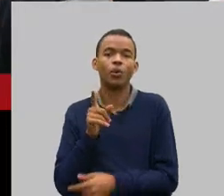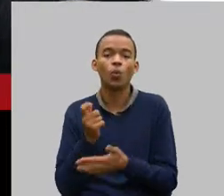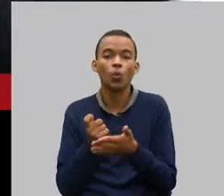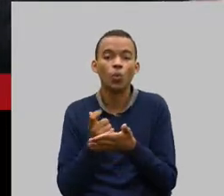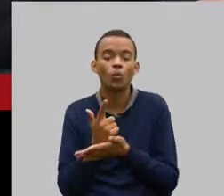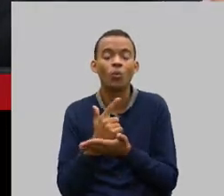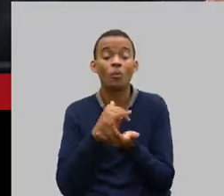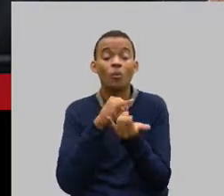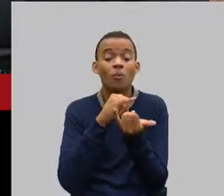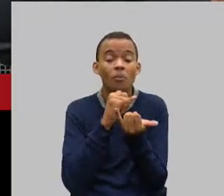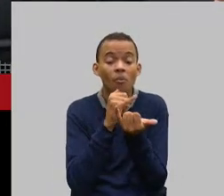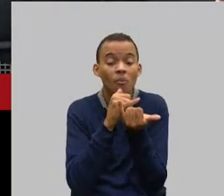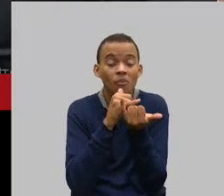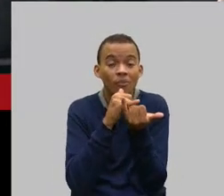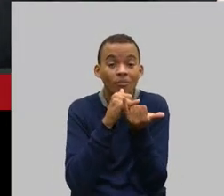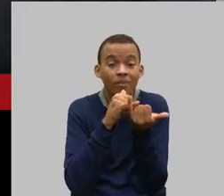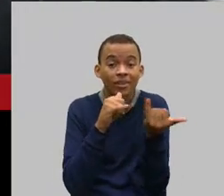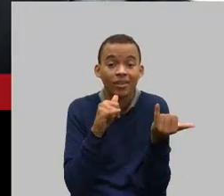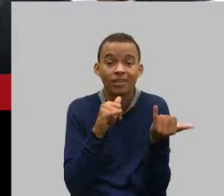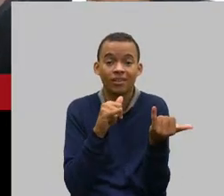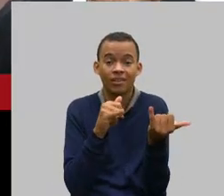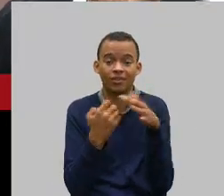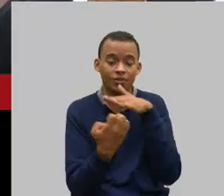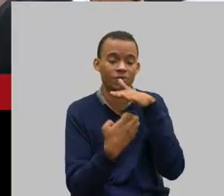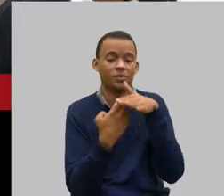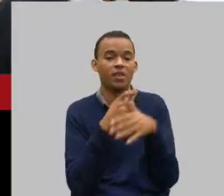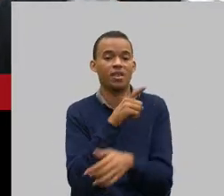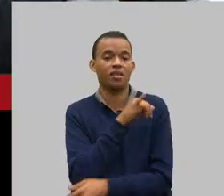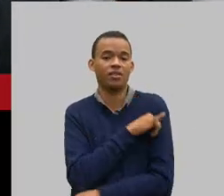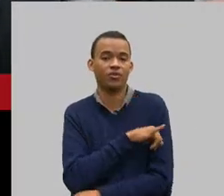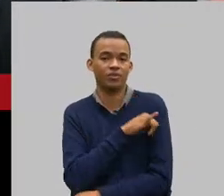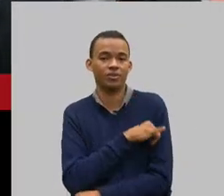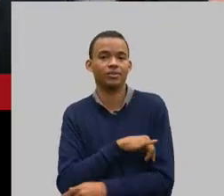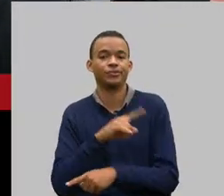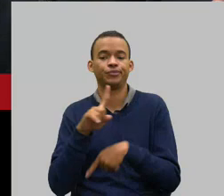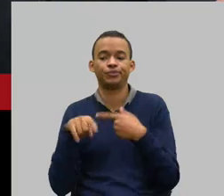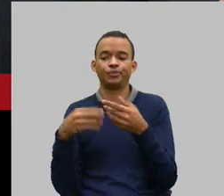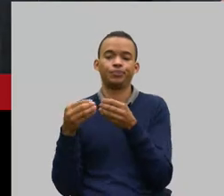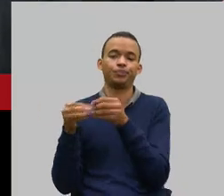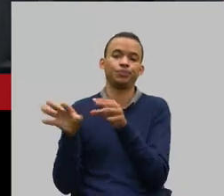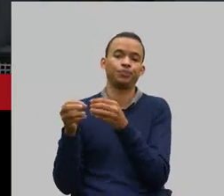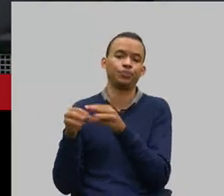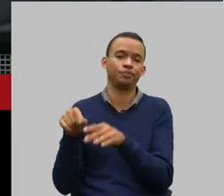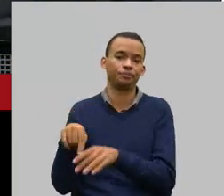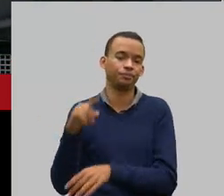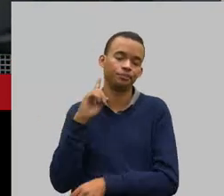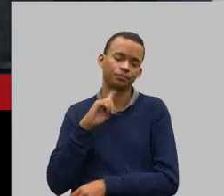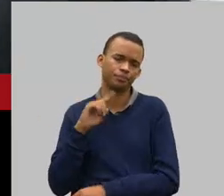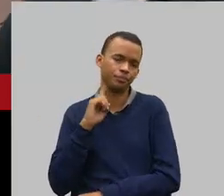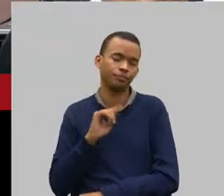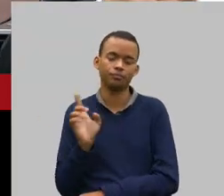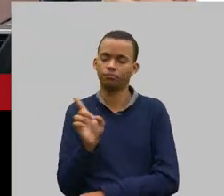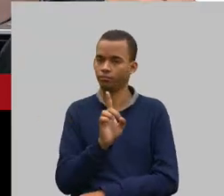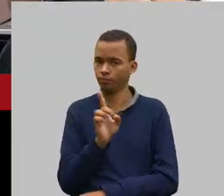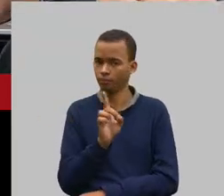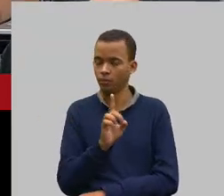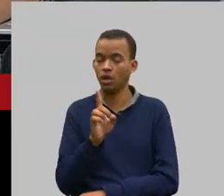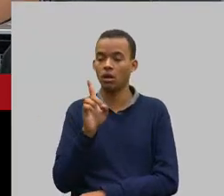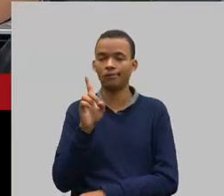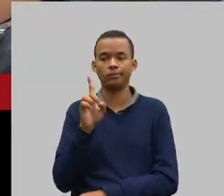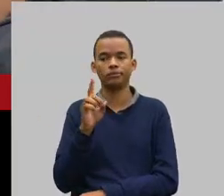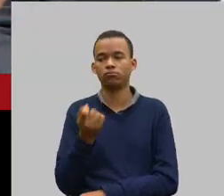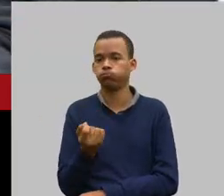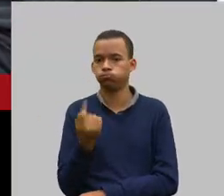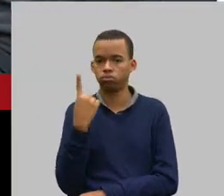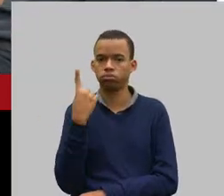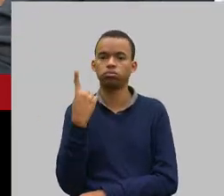de uma empresa no Rio de Janeiro e sucatear Minas Gerais deixar Minas Gerais sucateada realmente um absurdo o que aconteceu